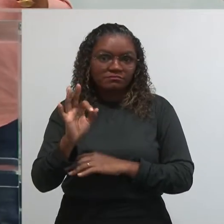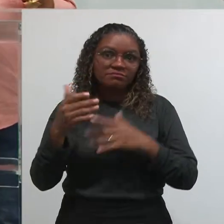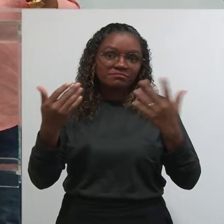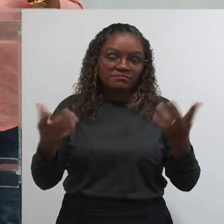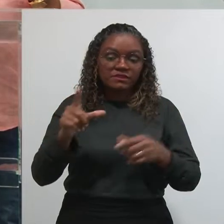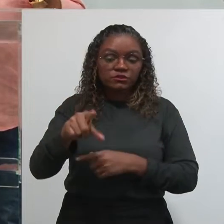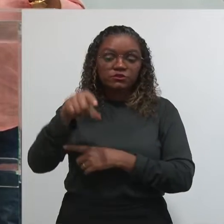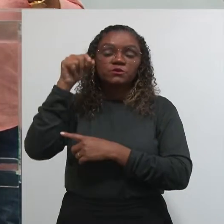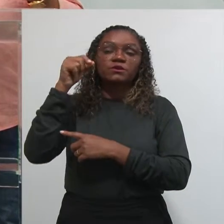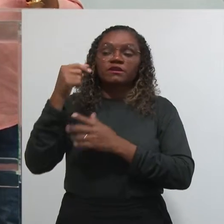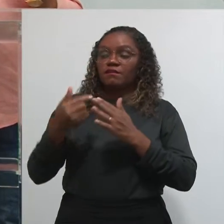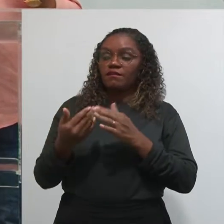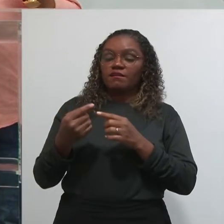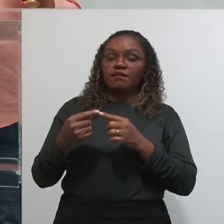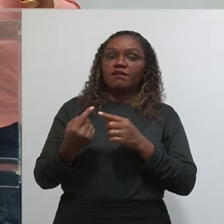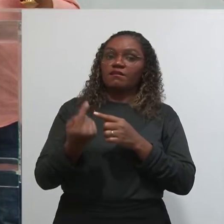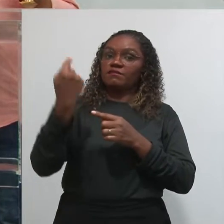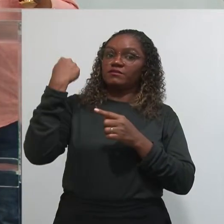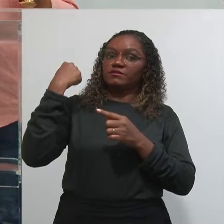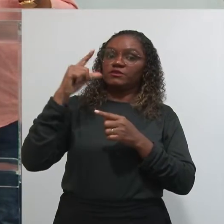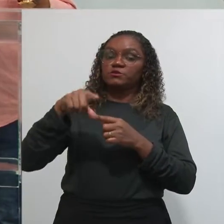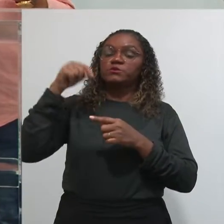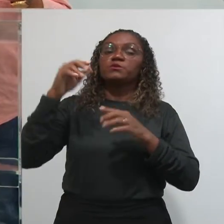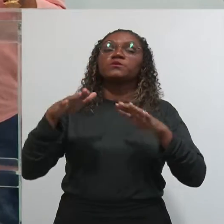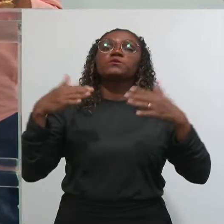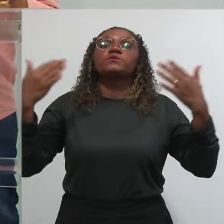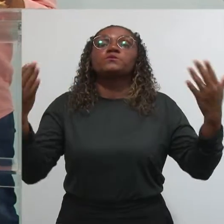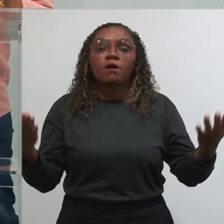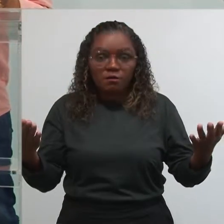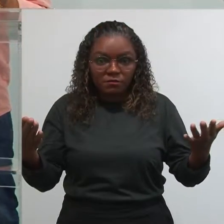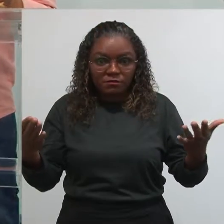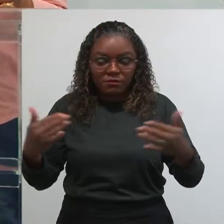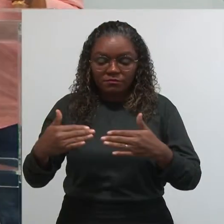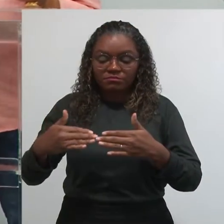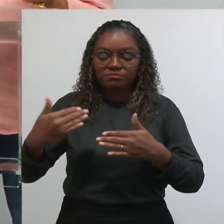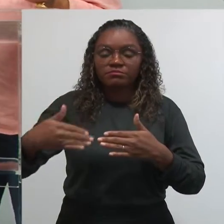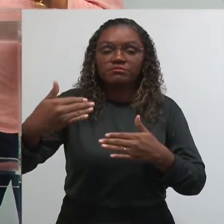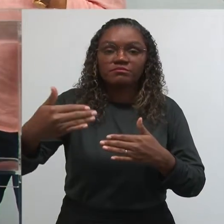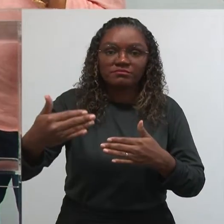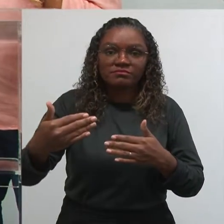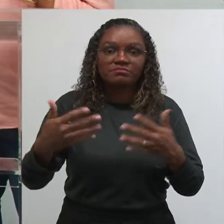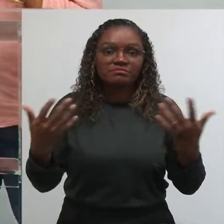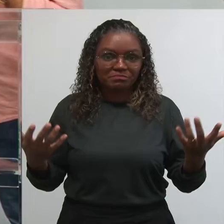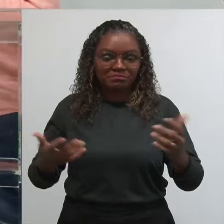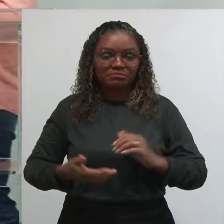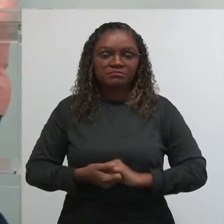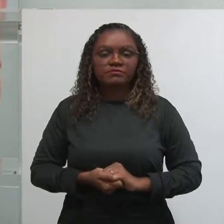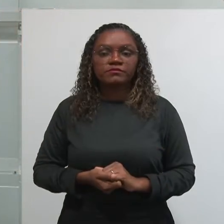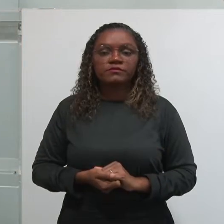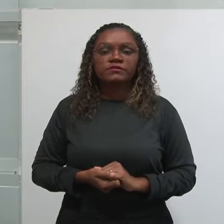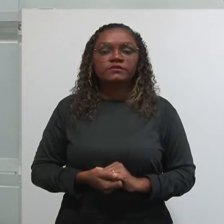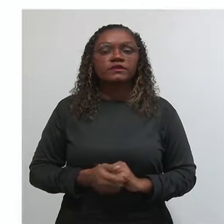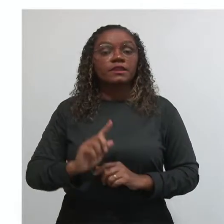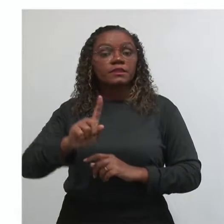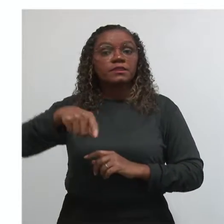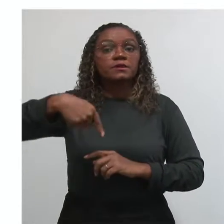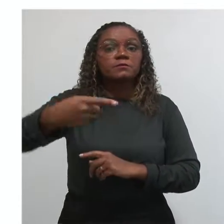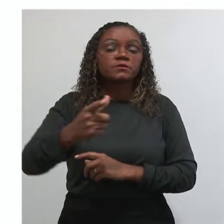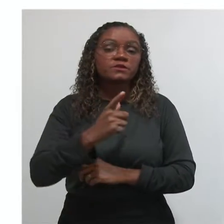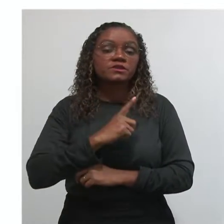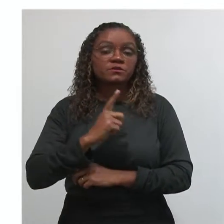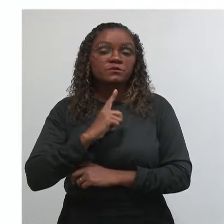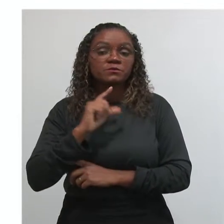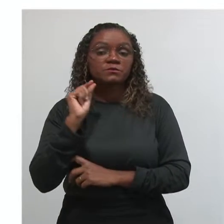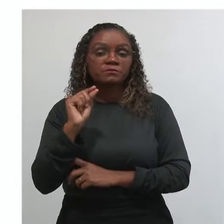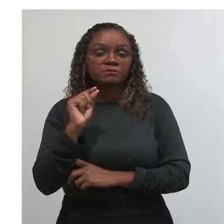escolhida ali na fase anterior da decisão, né, a partir daquelas influências daquele momento. E aí, na fase seguinte, a gente tem